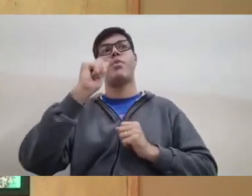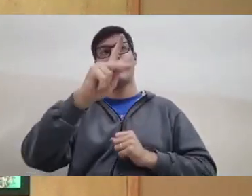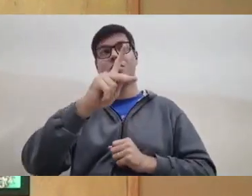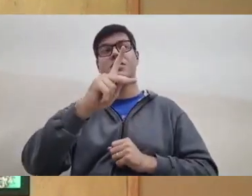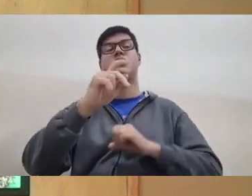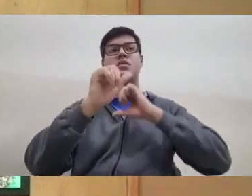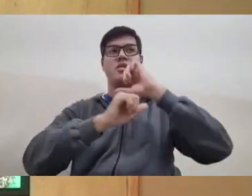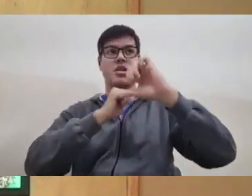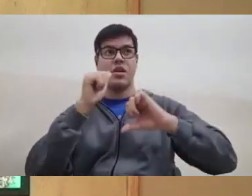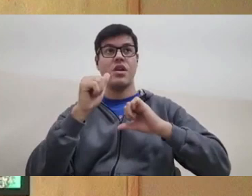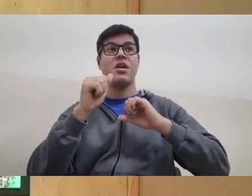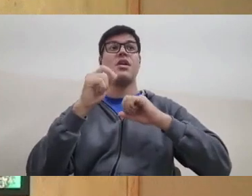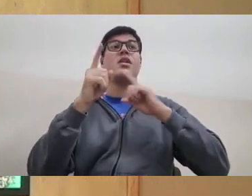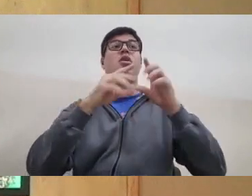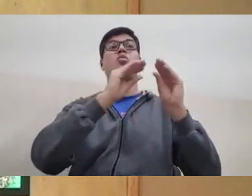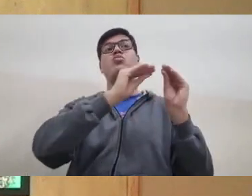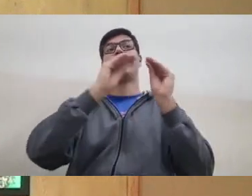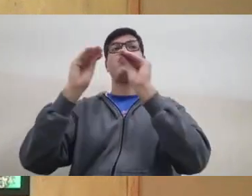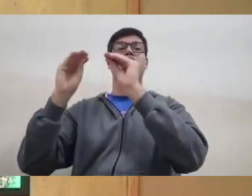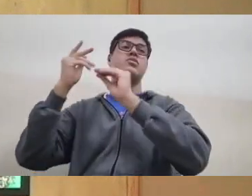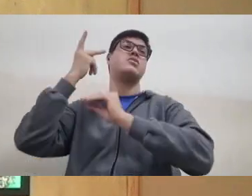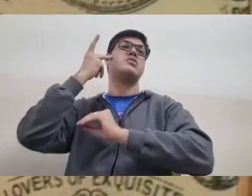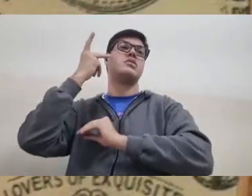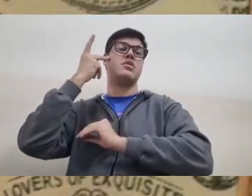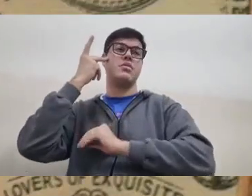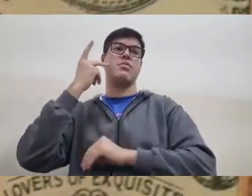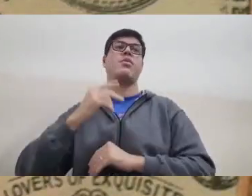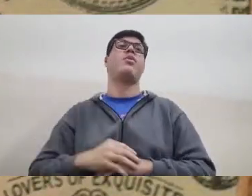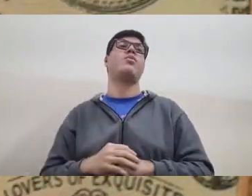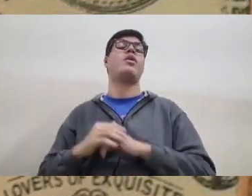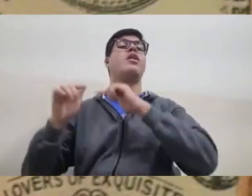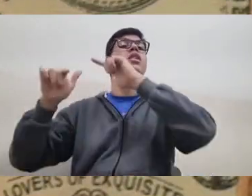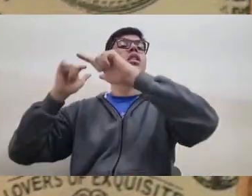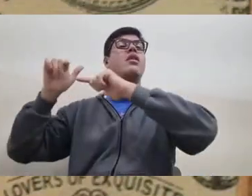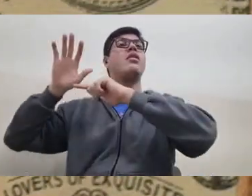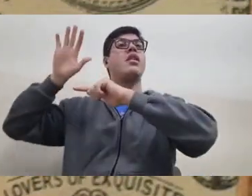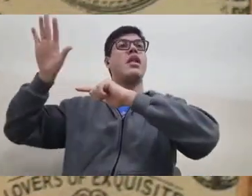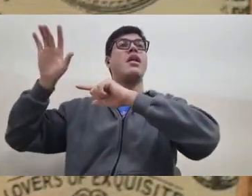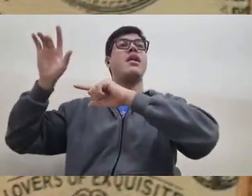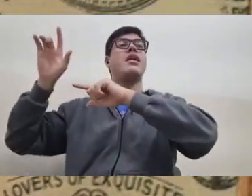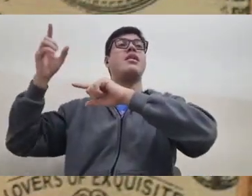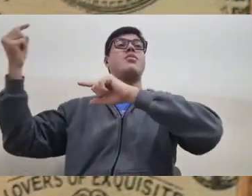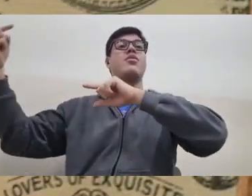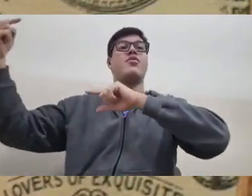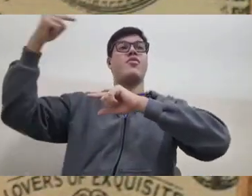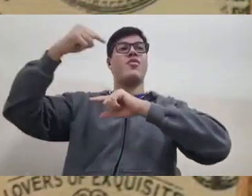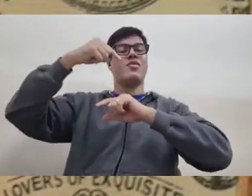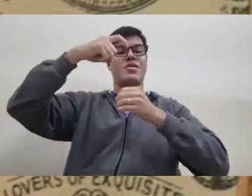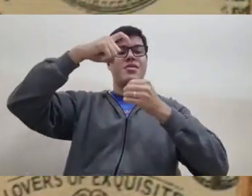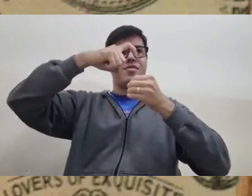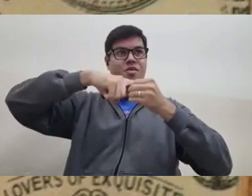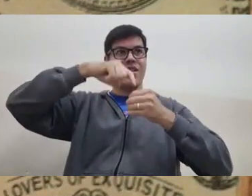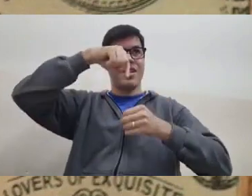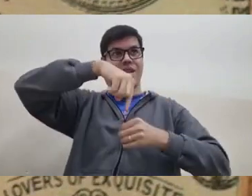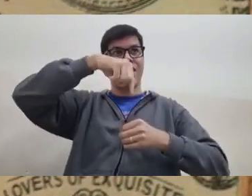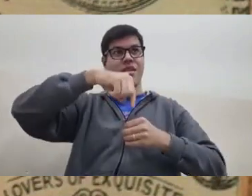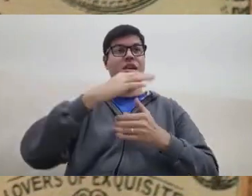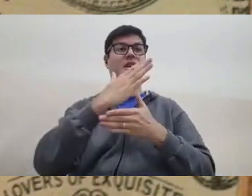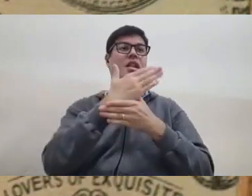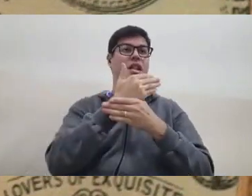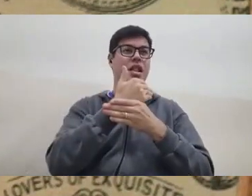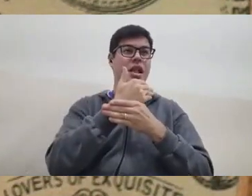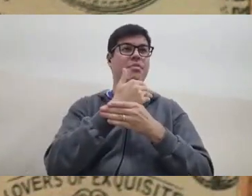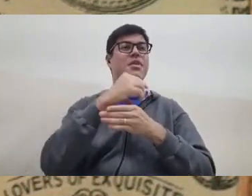aposentei eu fui para São Paulo não trabalhou um tempo em São Paulo depois eu fui para Leme trabalhar um tempo em Leme daí